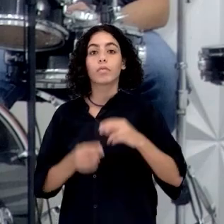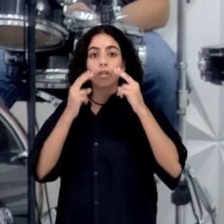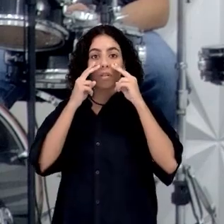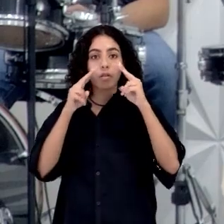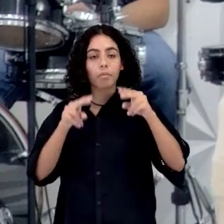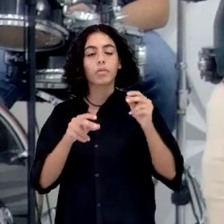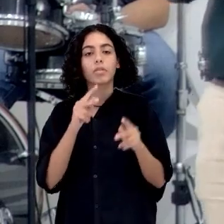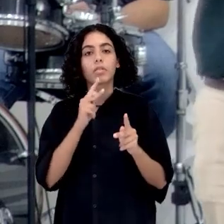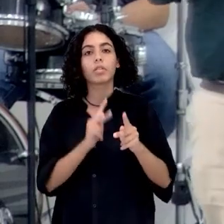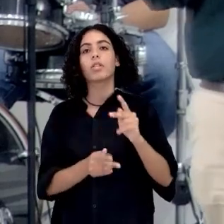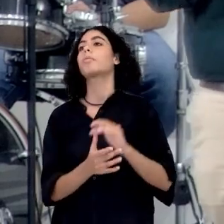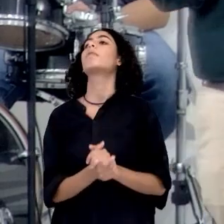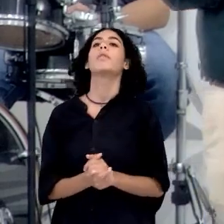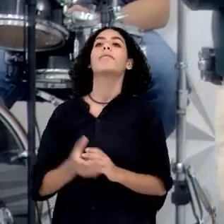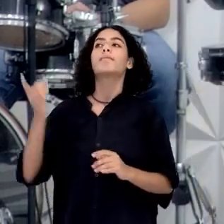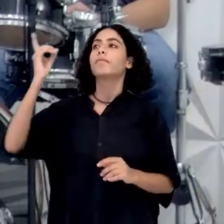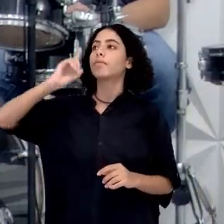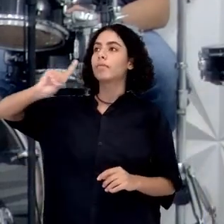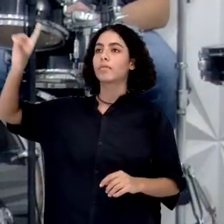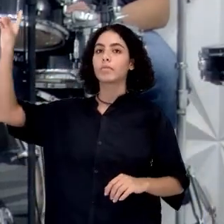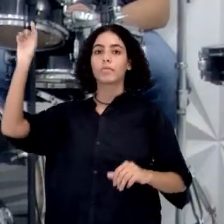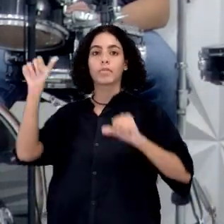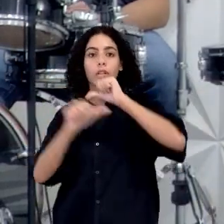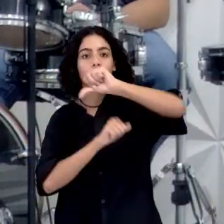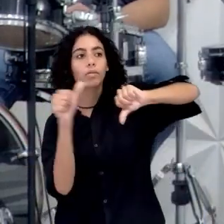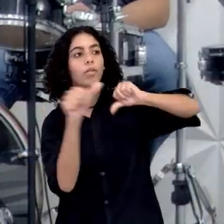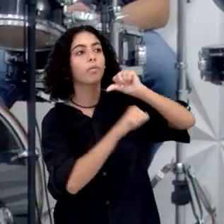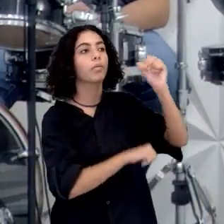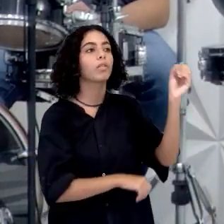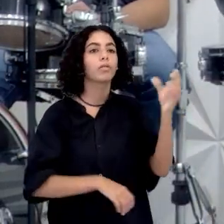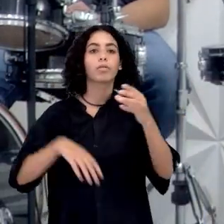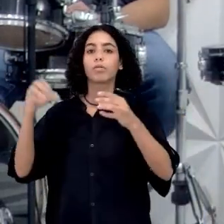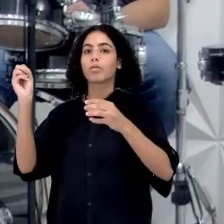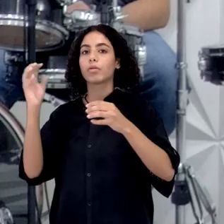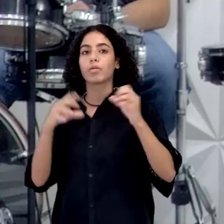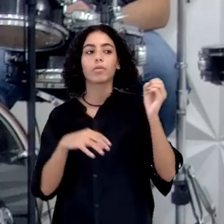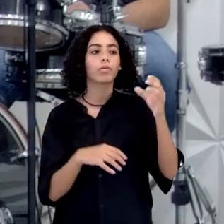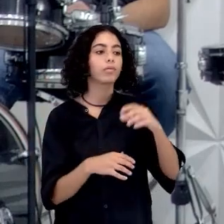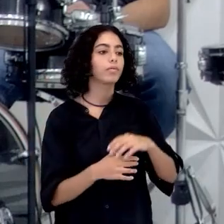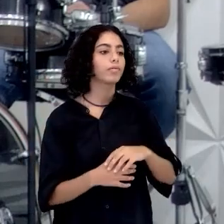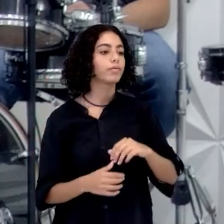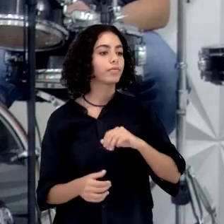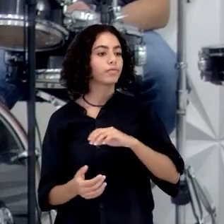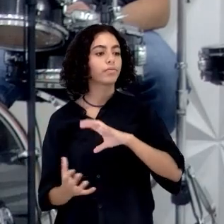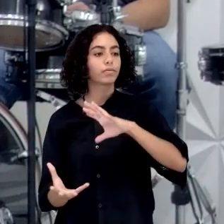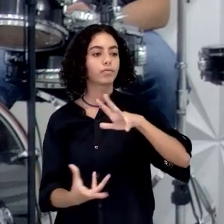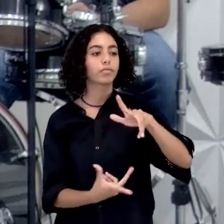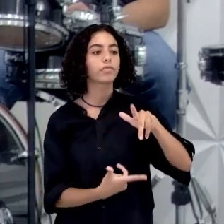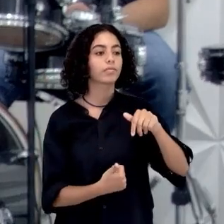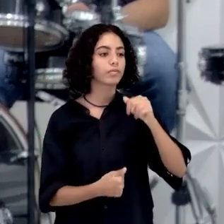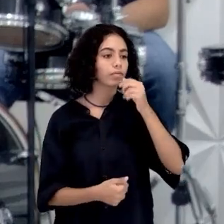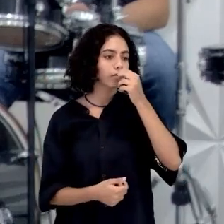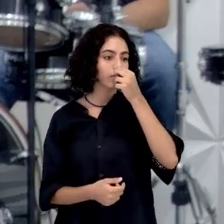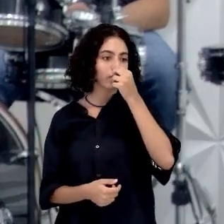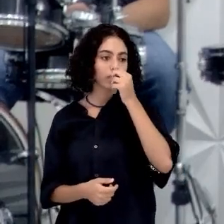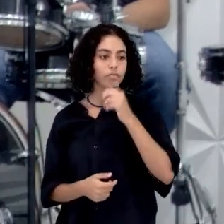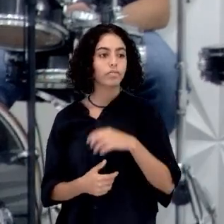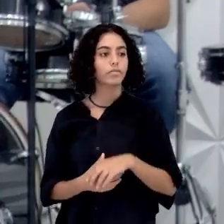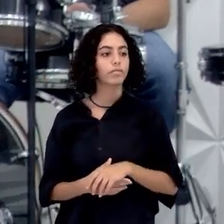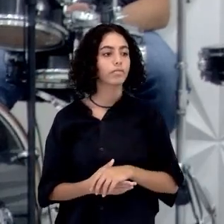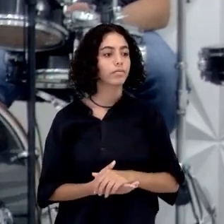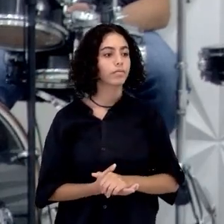Aquela geração era como se estivesse perdida, aquela geração estava totalmente corrompida, nós iremos ver um pouco mais sobre isso. E aí Deus